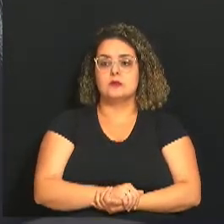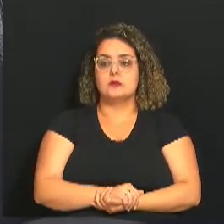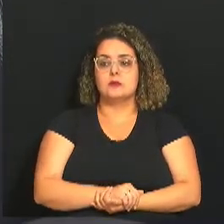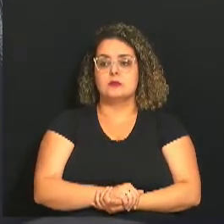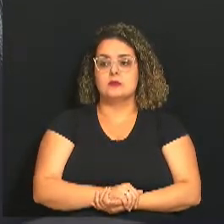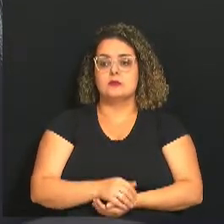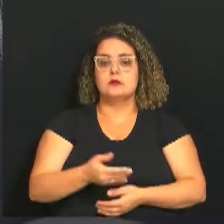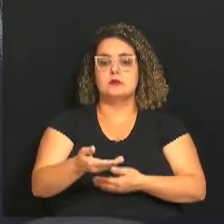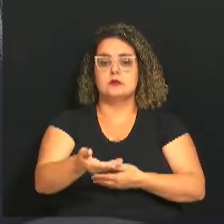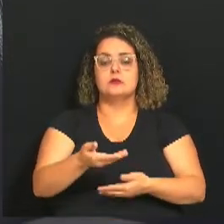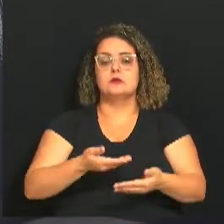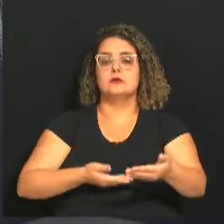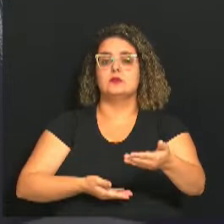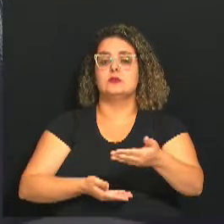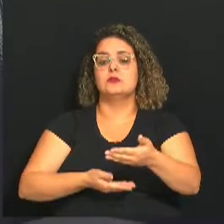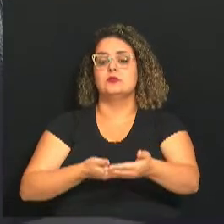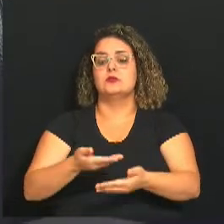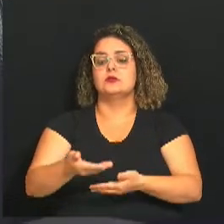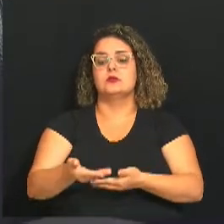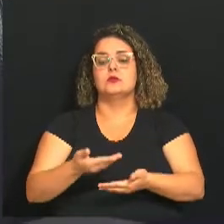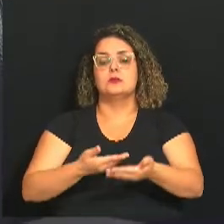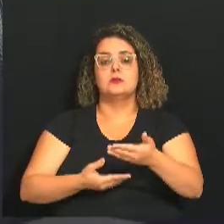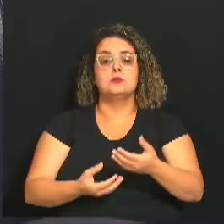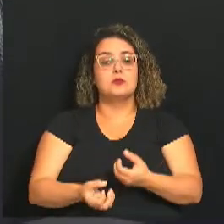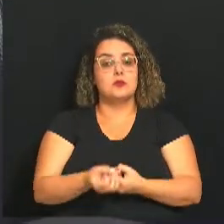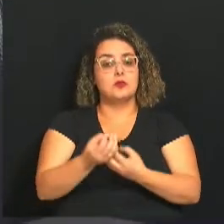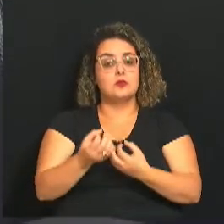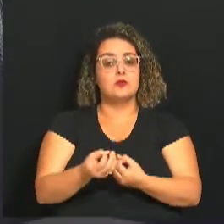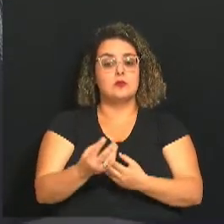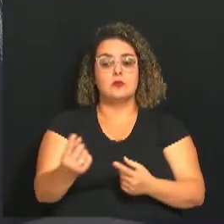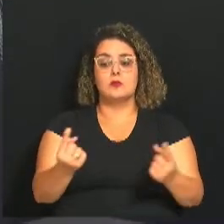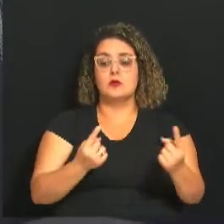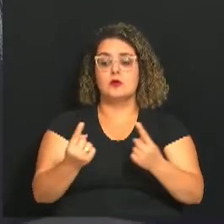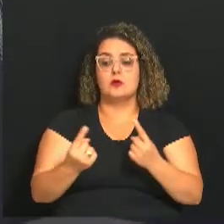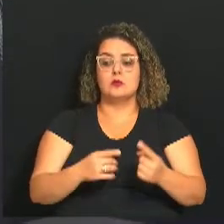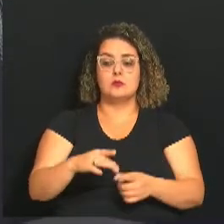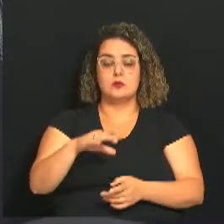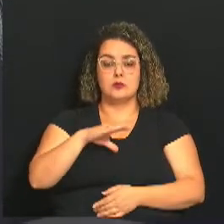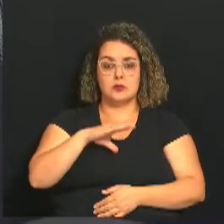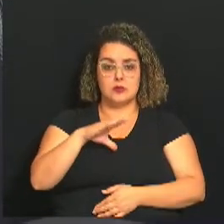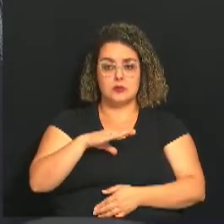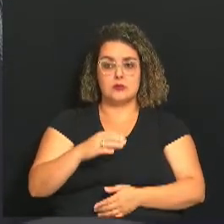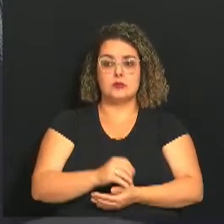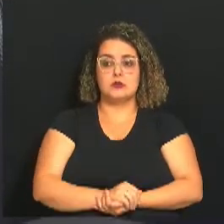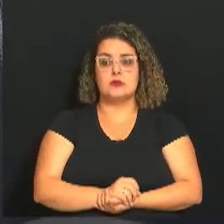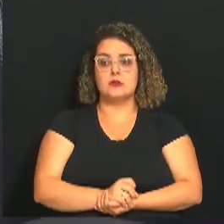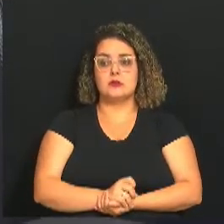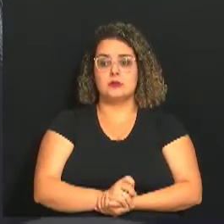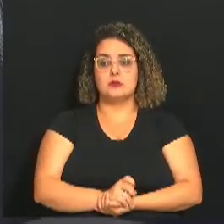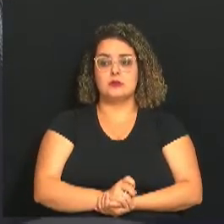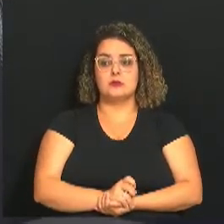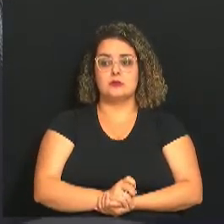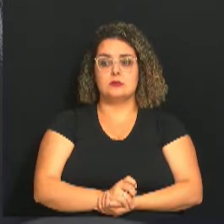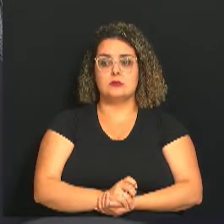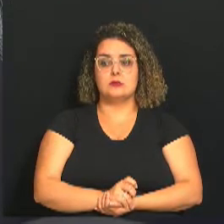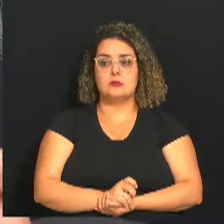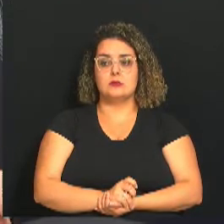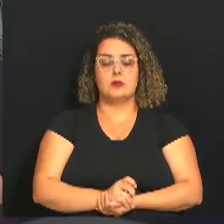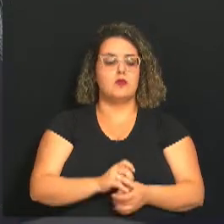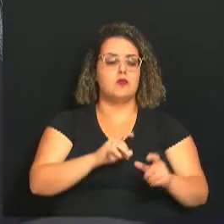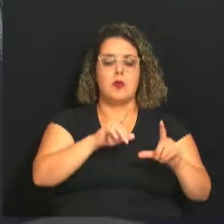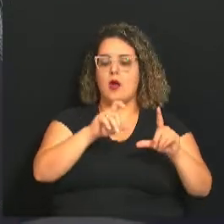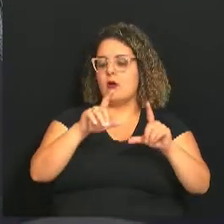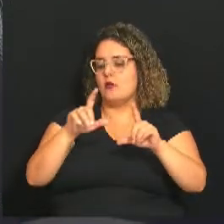pessoas possam trazer informações sobre a cidade, ou registros, uma